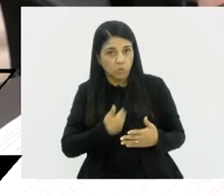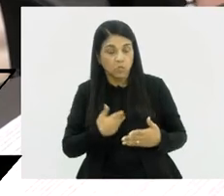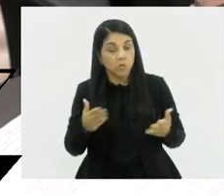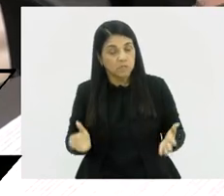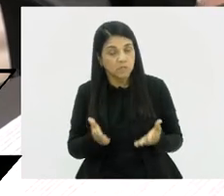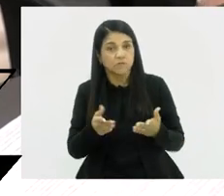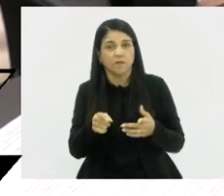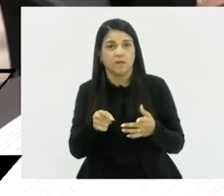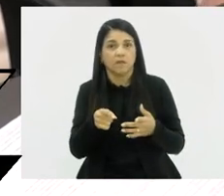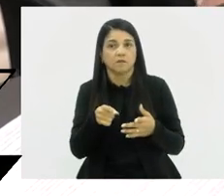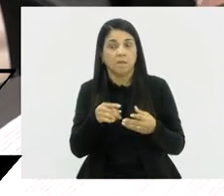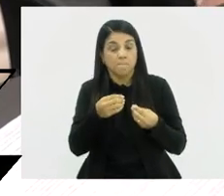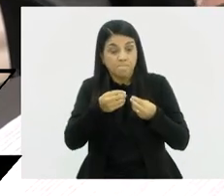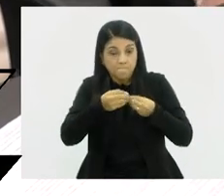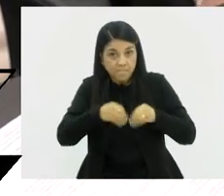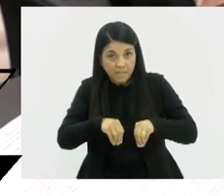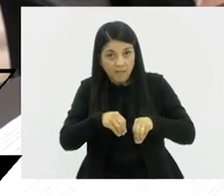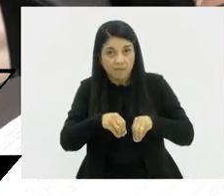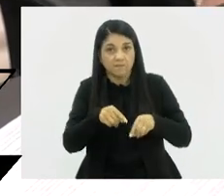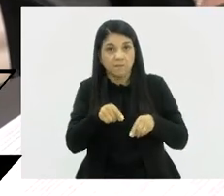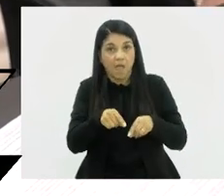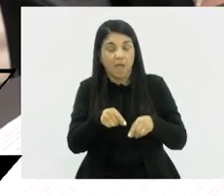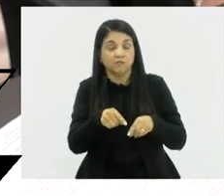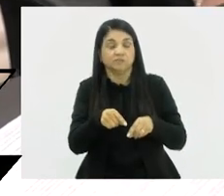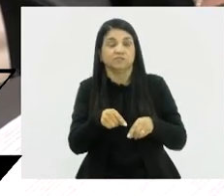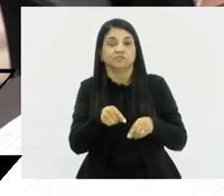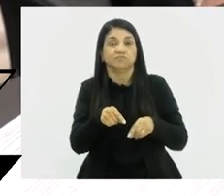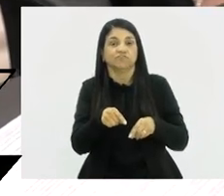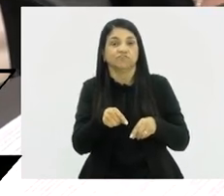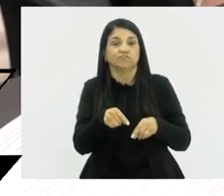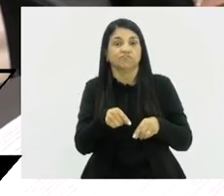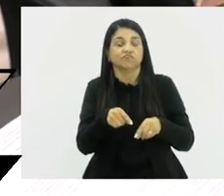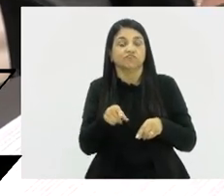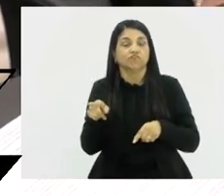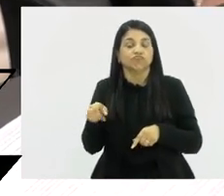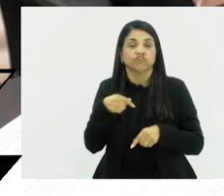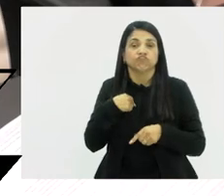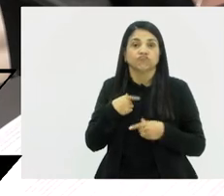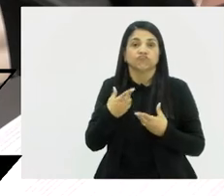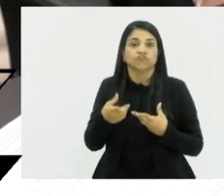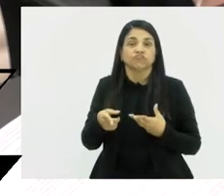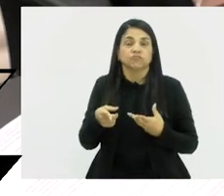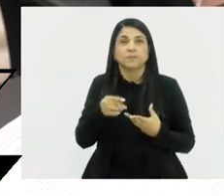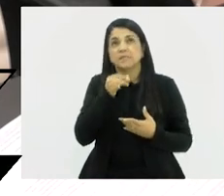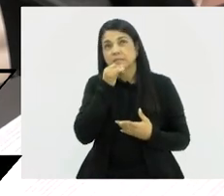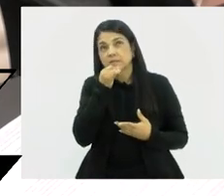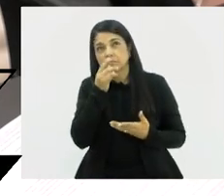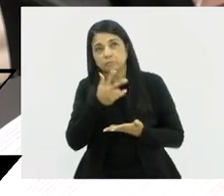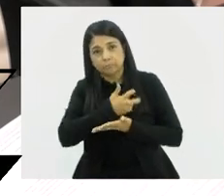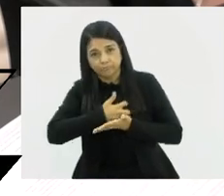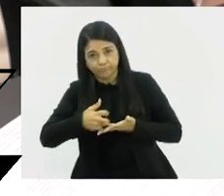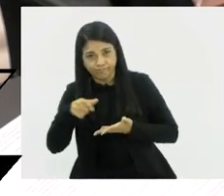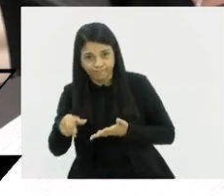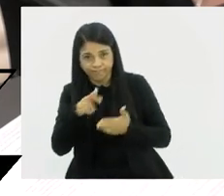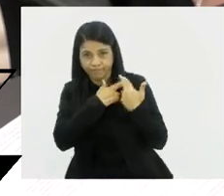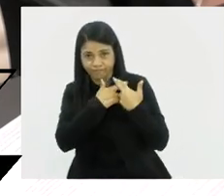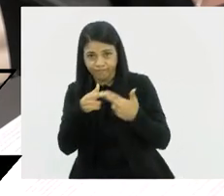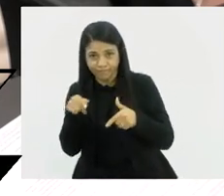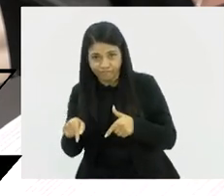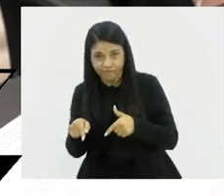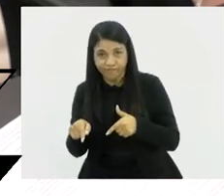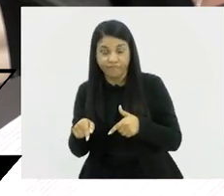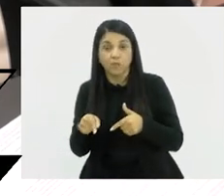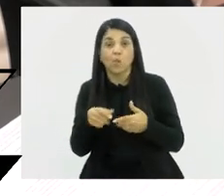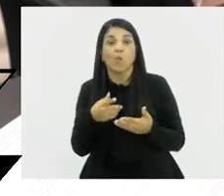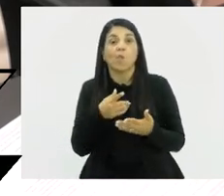de perda do animal pelo tutor, para onde é que vai esse animal? Então, o tutor ele deve